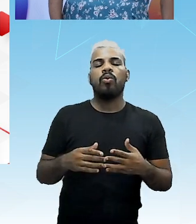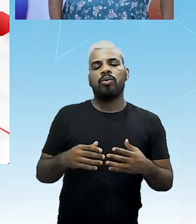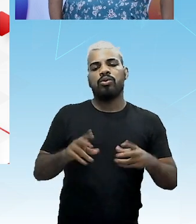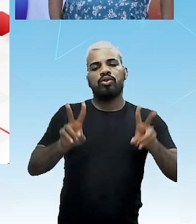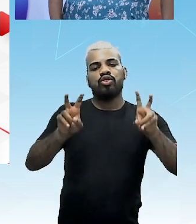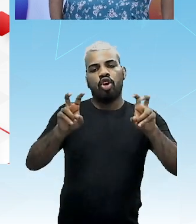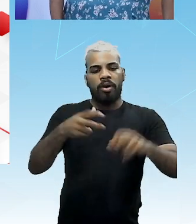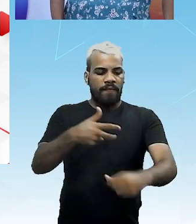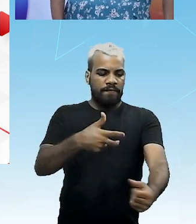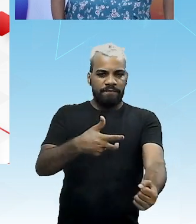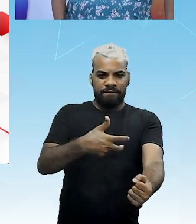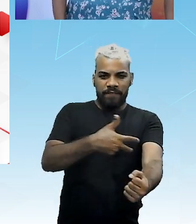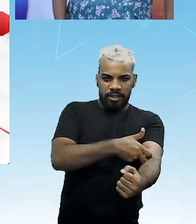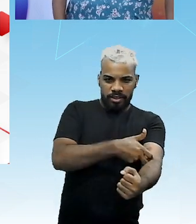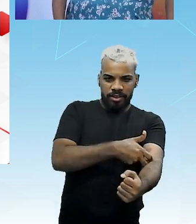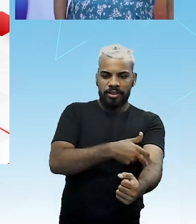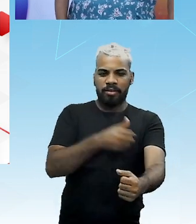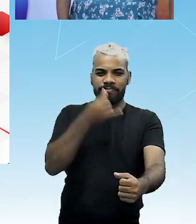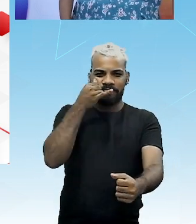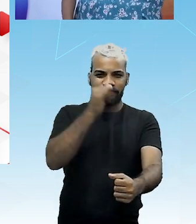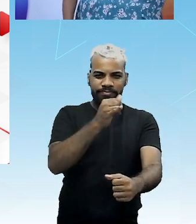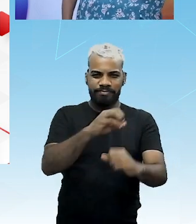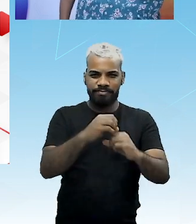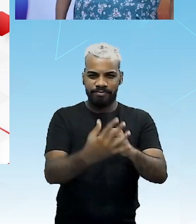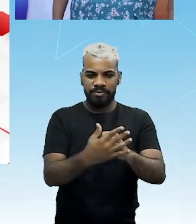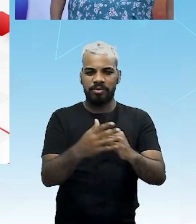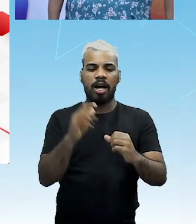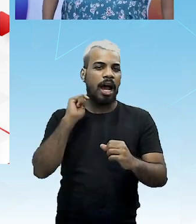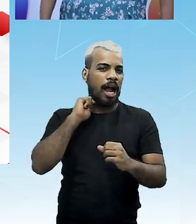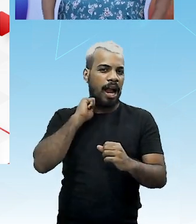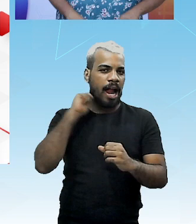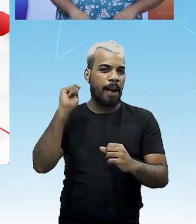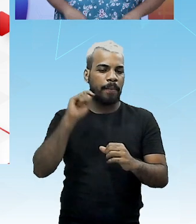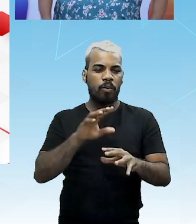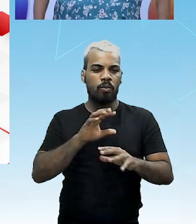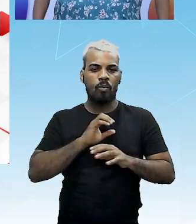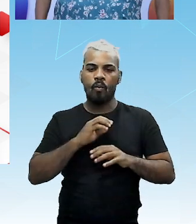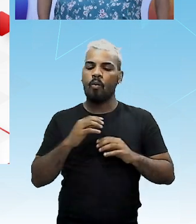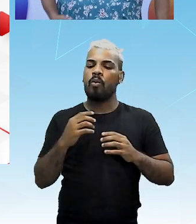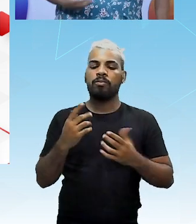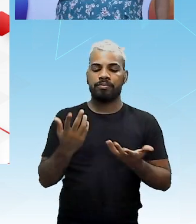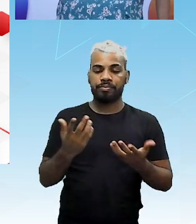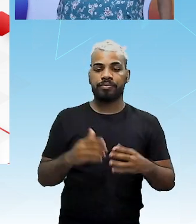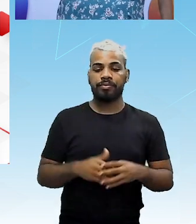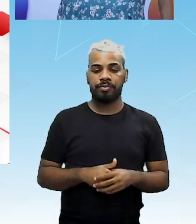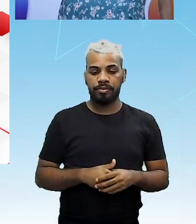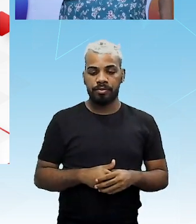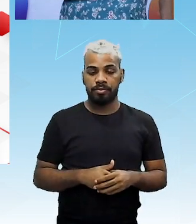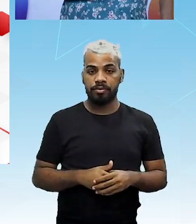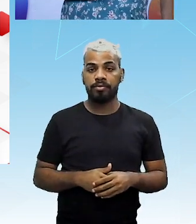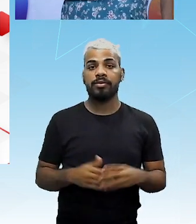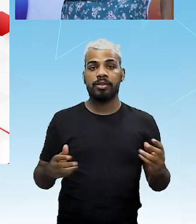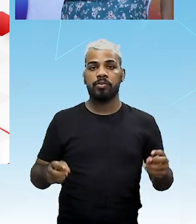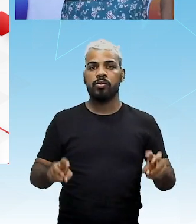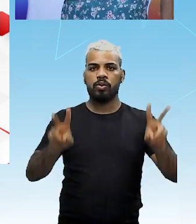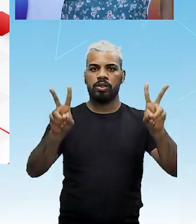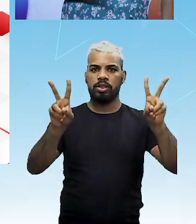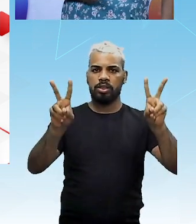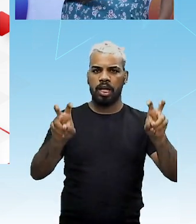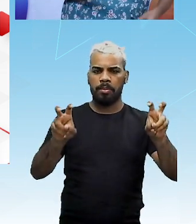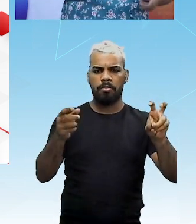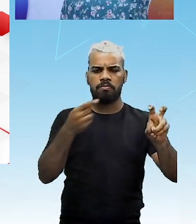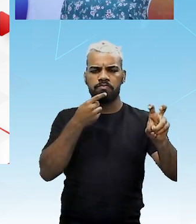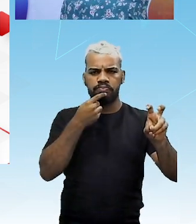da vacina contra a COVID-19 apenas em abril. Tem uma manchete aí, pega um tema bem